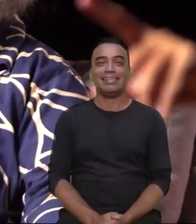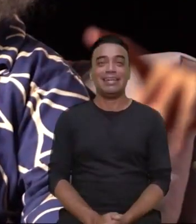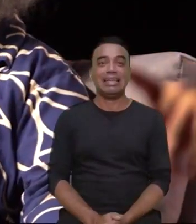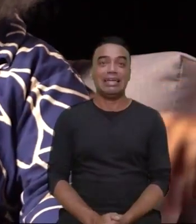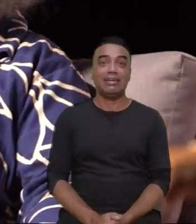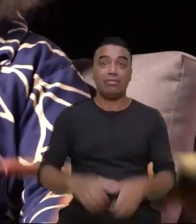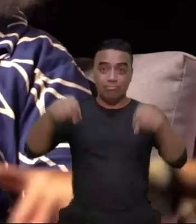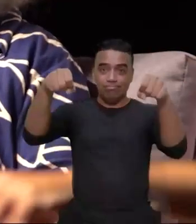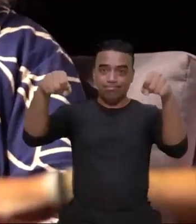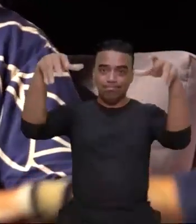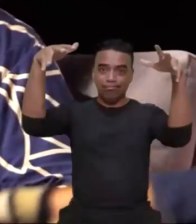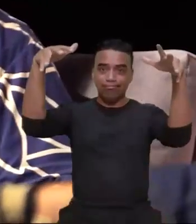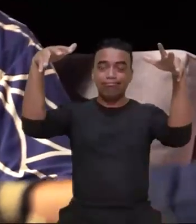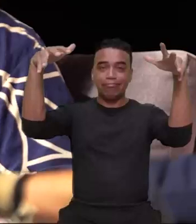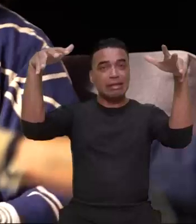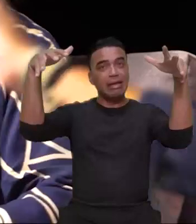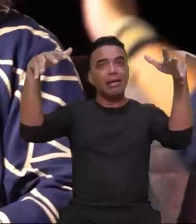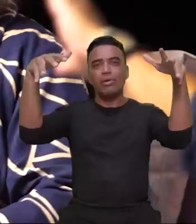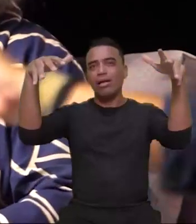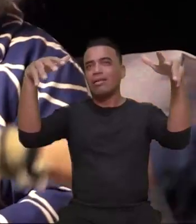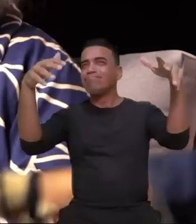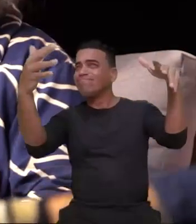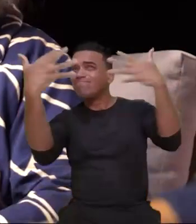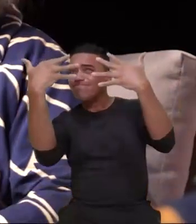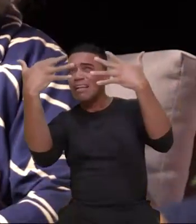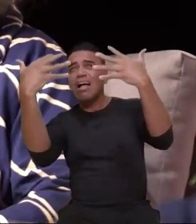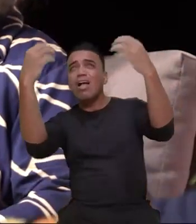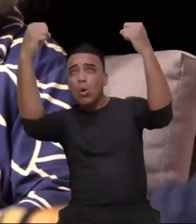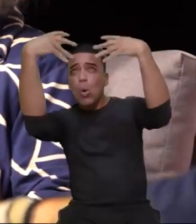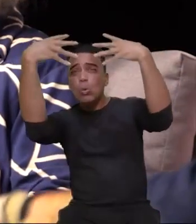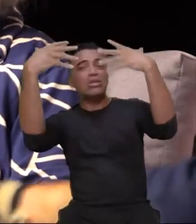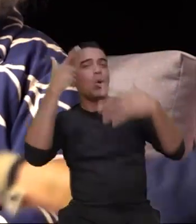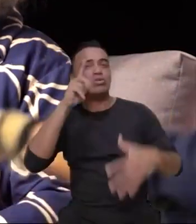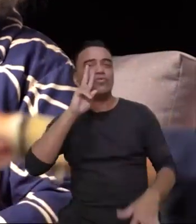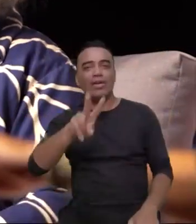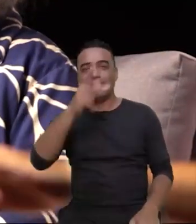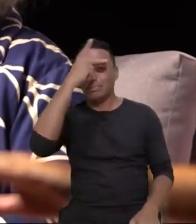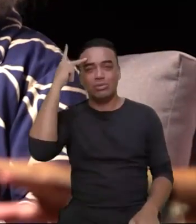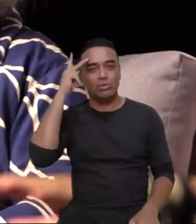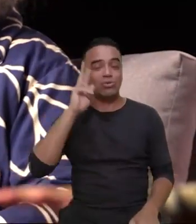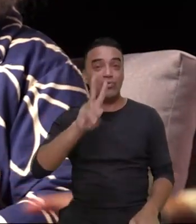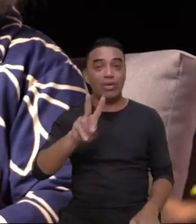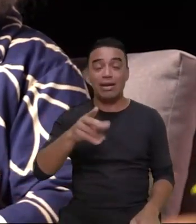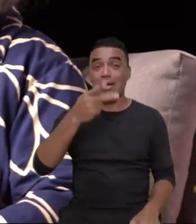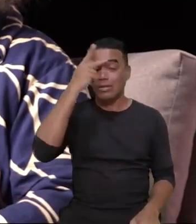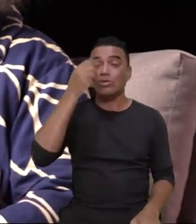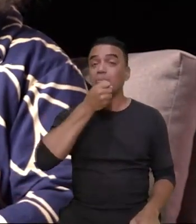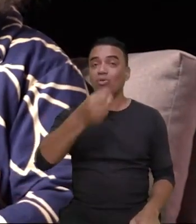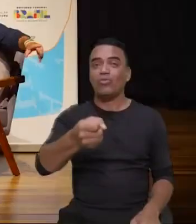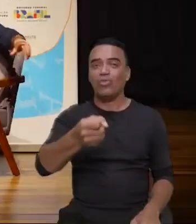Não sei se vão acender as luzes igual fazem normalmente, porque daqui, com essa luz aqui na minha cara, eu não consigo ver mesmo. E eu não estou vendo nem a pessoa com o